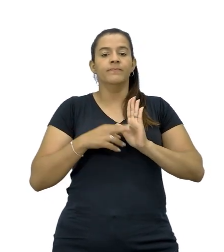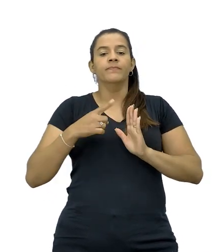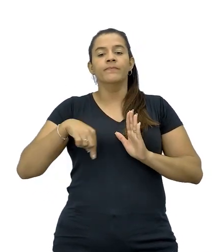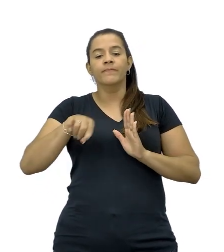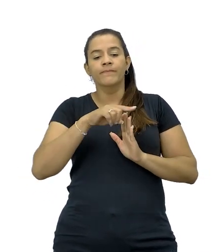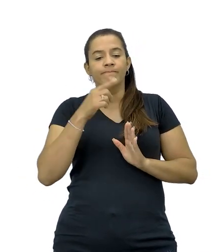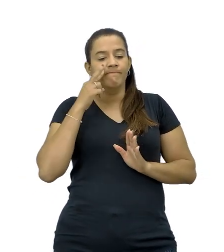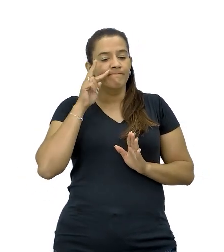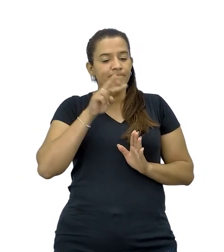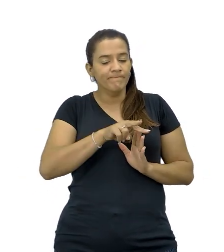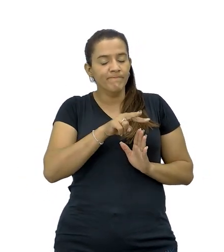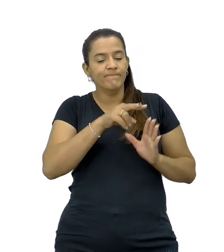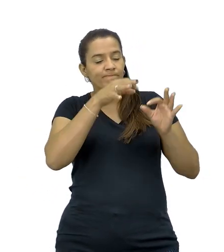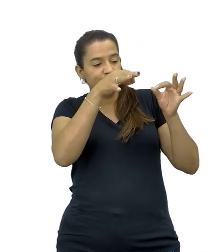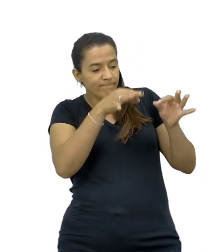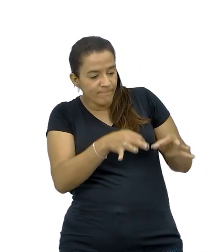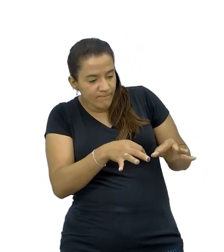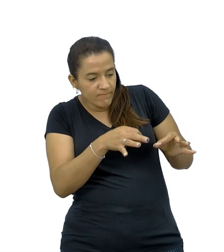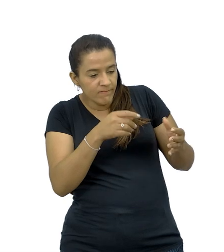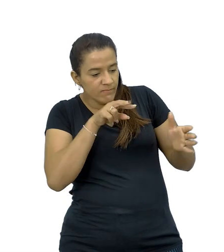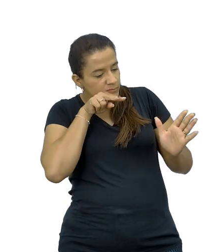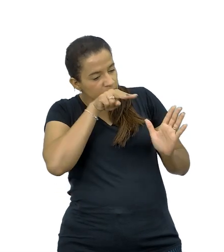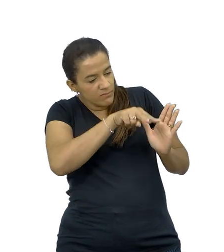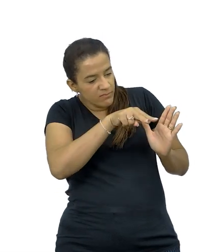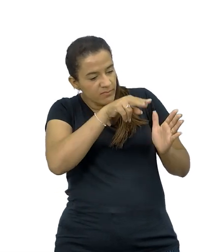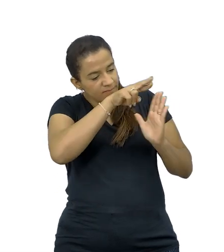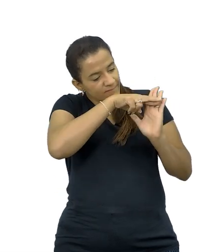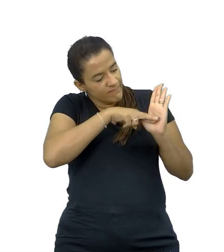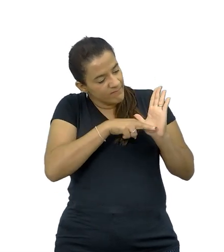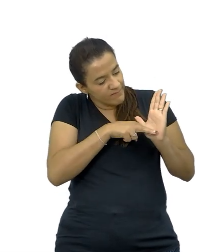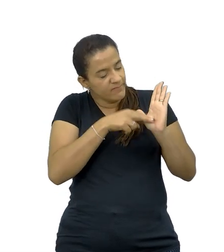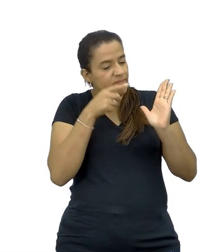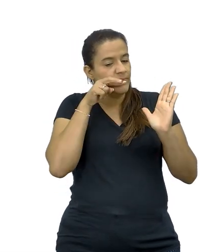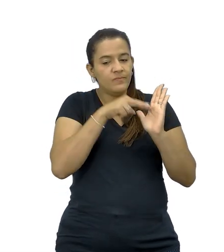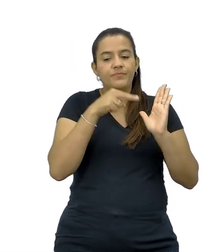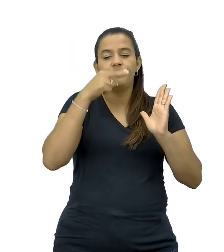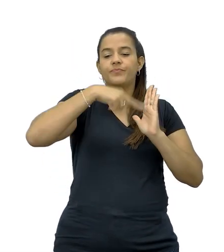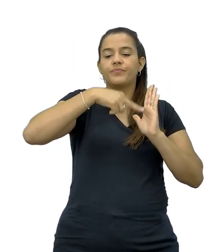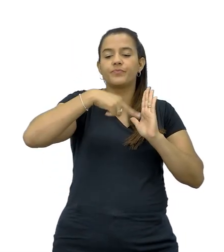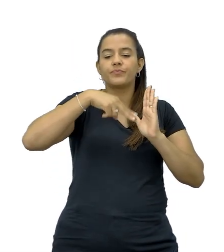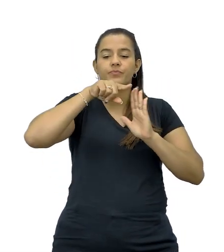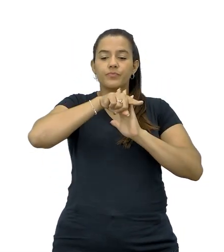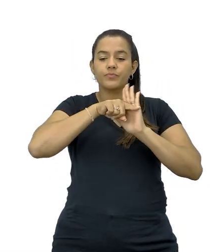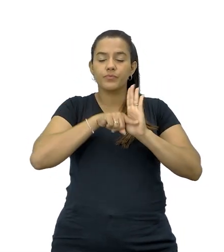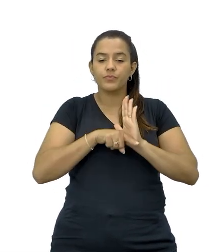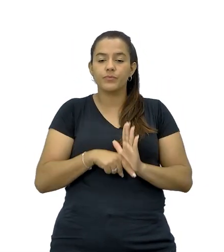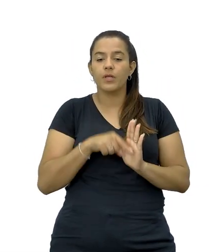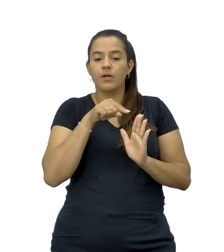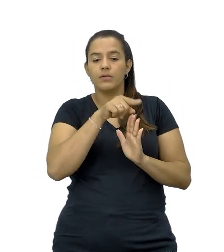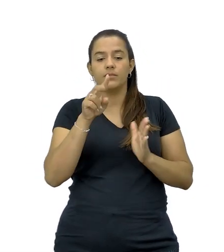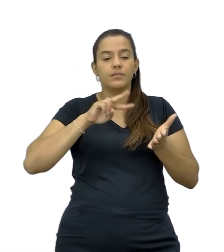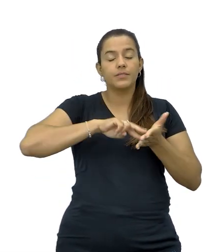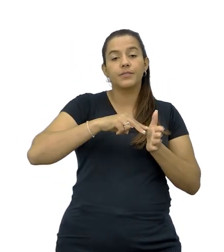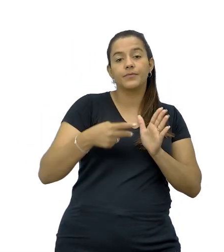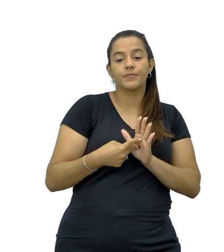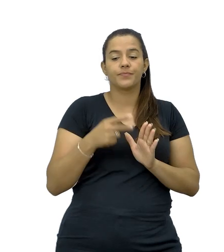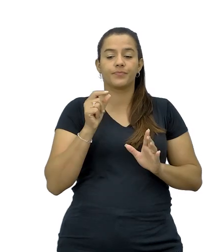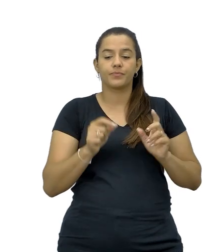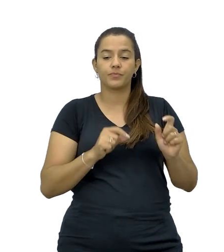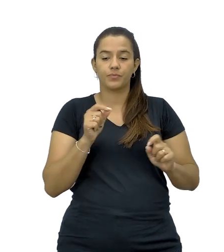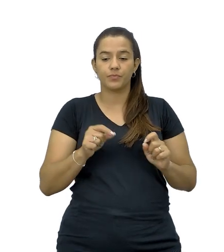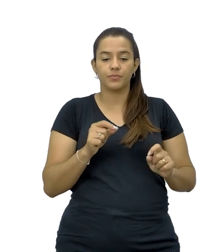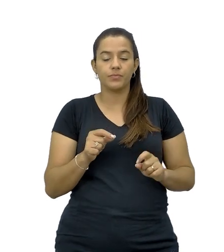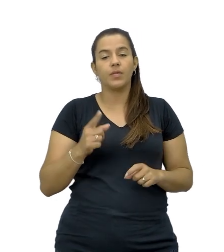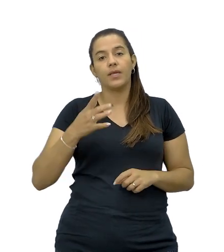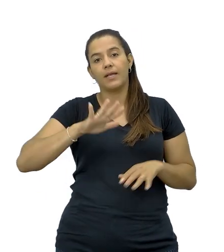até a matriz de referência, olhei a redação, verifiquei o que significa aquele código, né, porque ninguém vai decorar